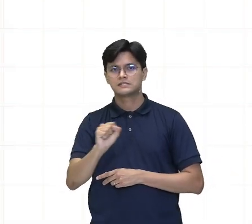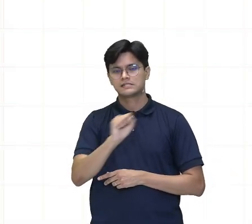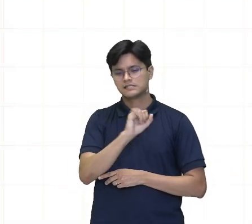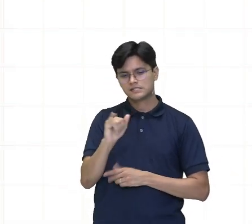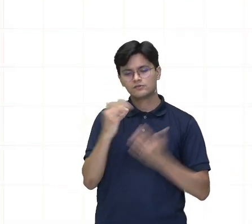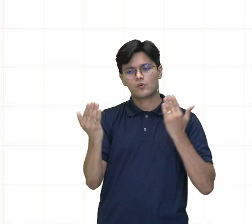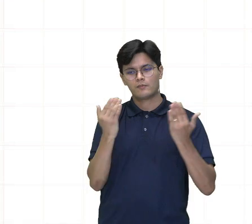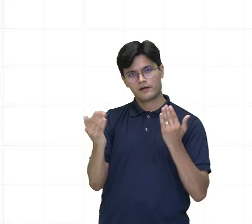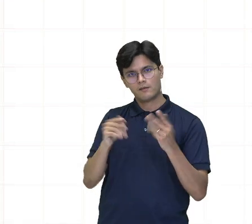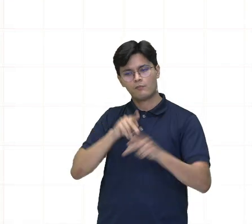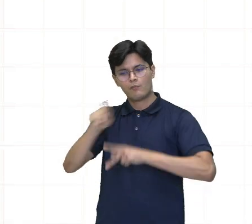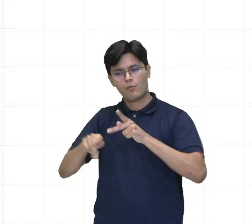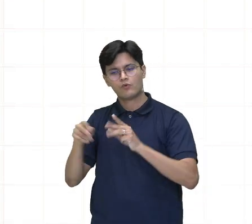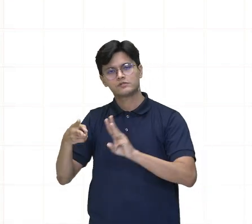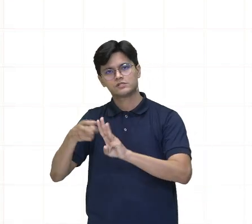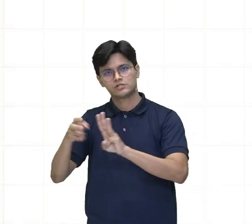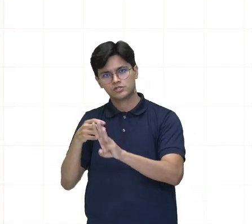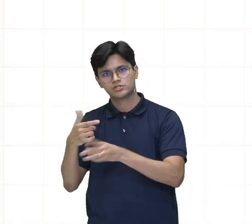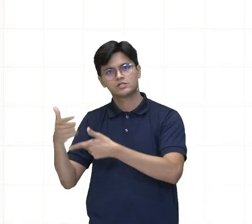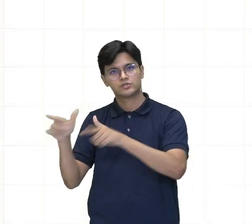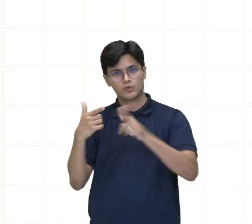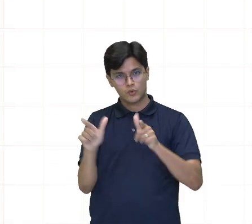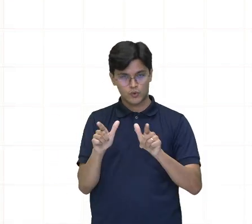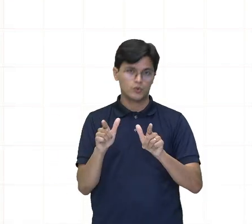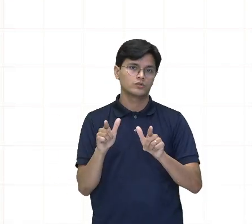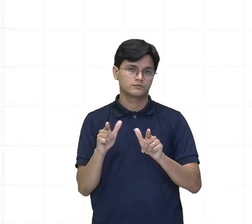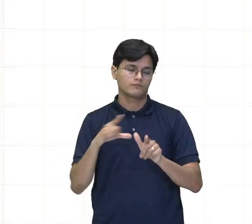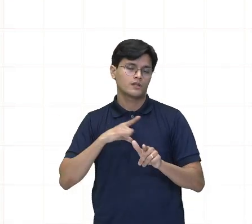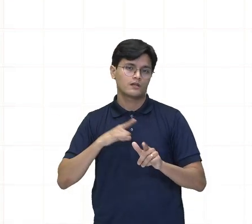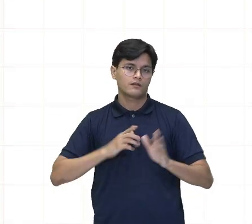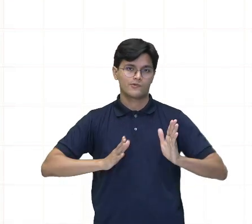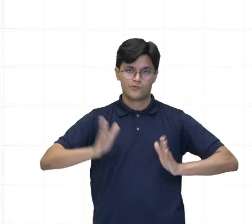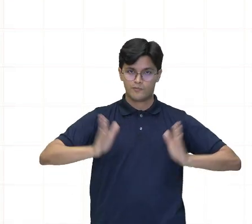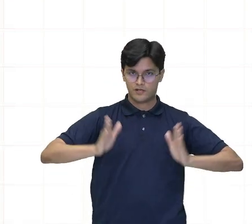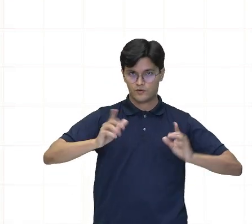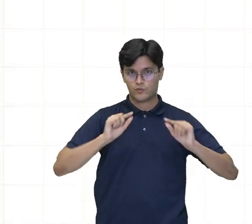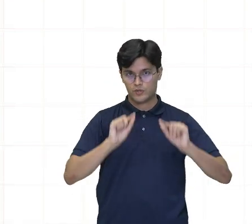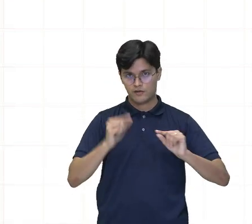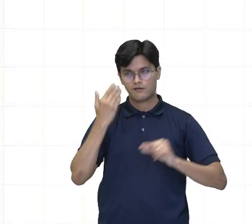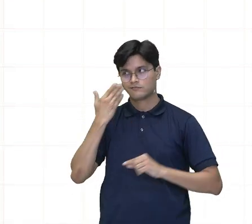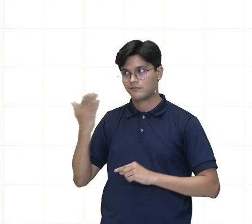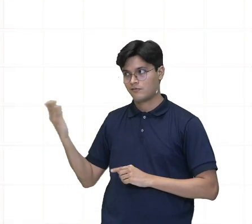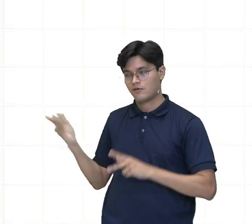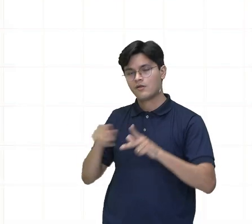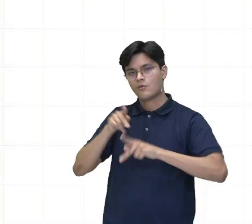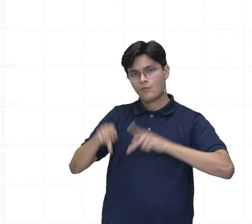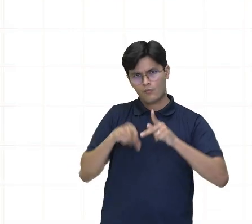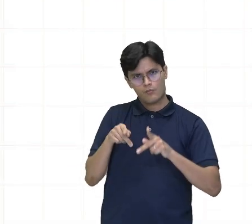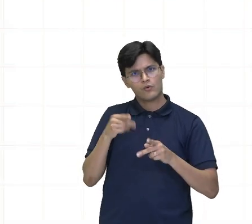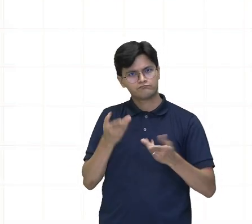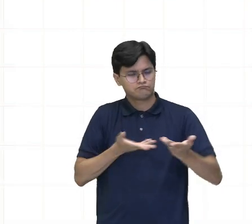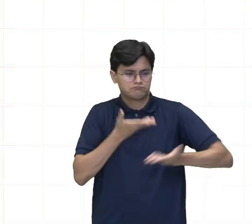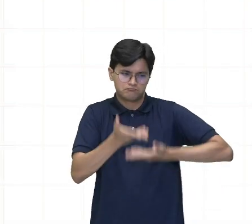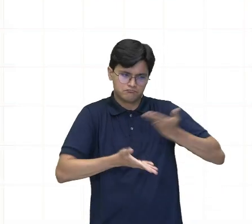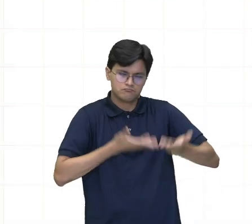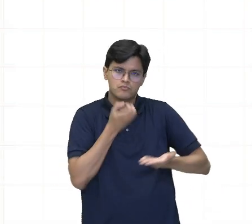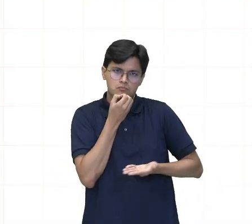tempo, eles foram amigáveis com os colonizadores, porém, com o passar do tempo e